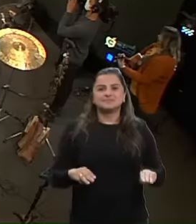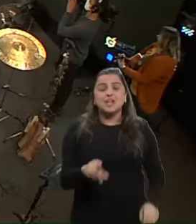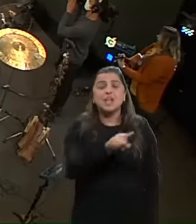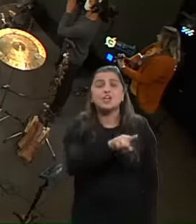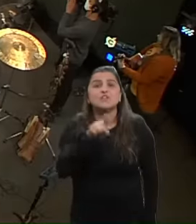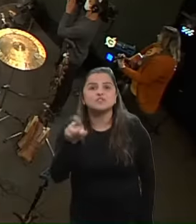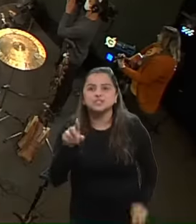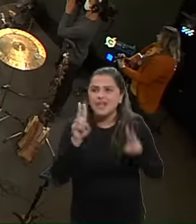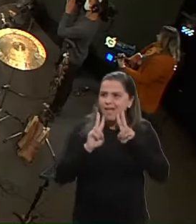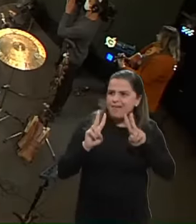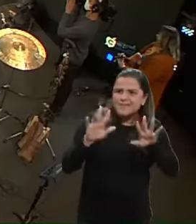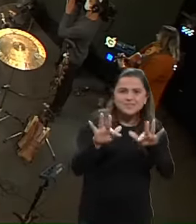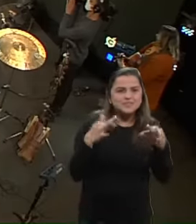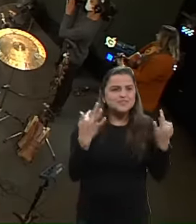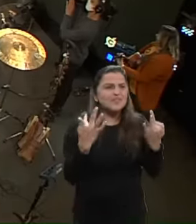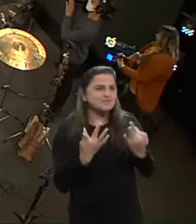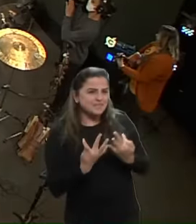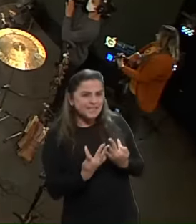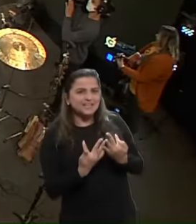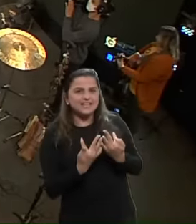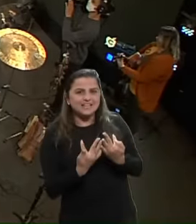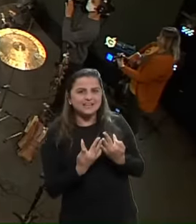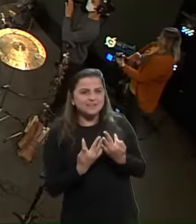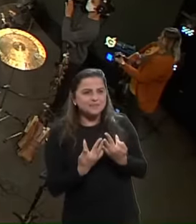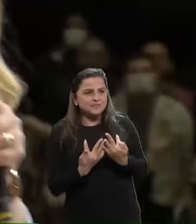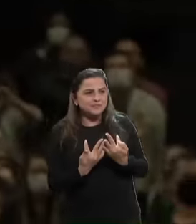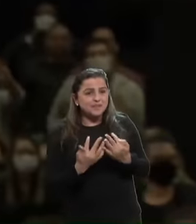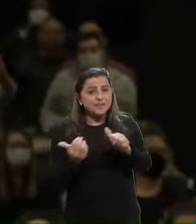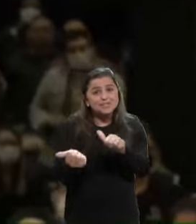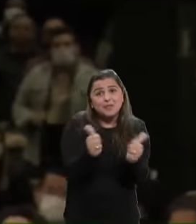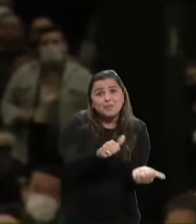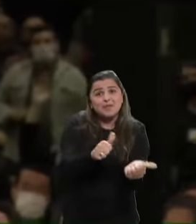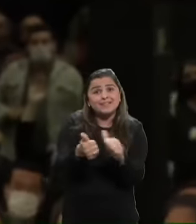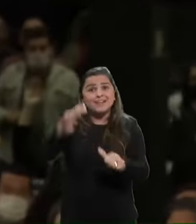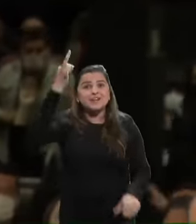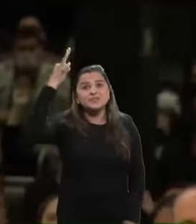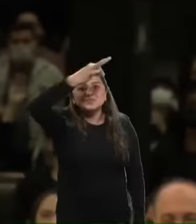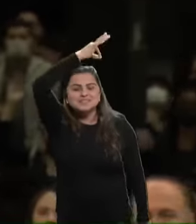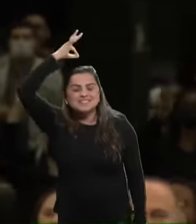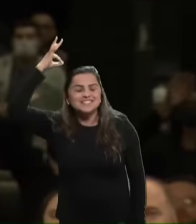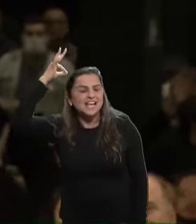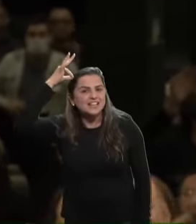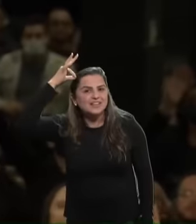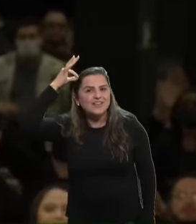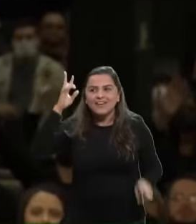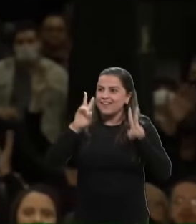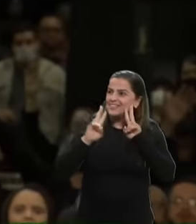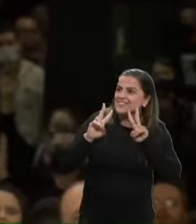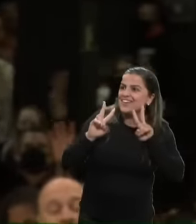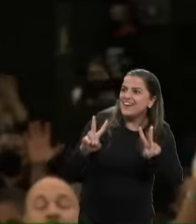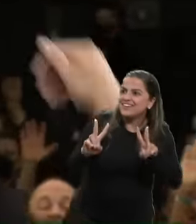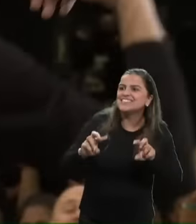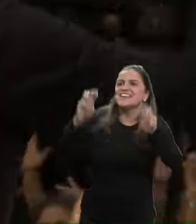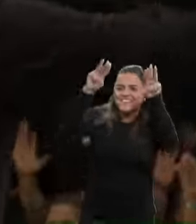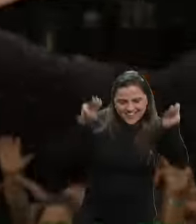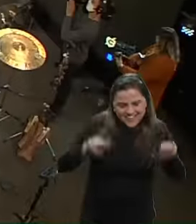Quando você vê a sua família sendo batizada com o Espírito Santo, você vai gritar.